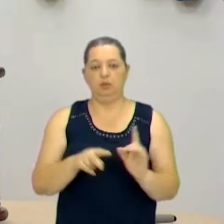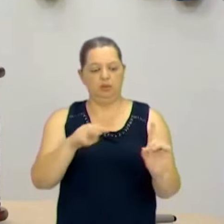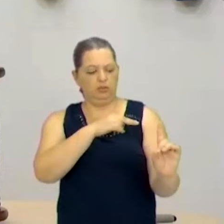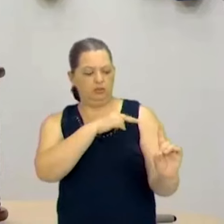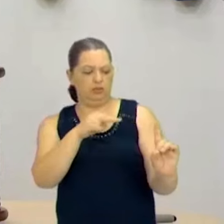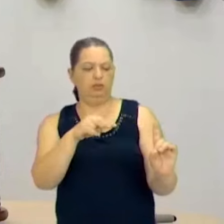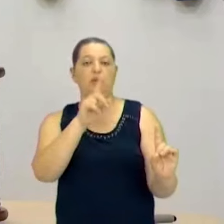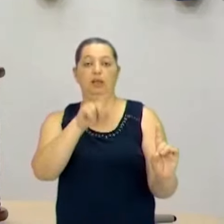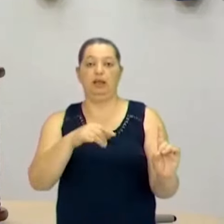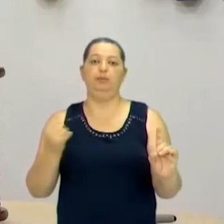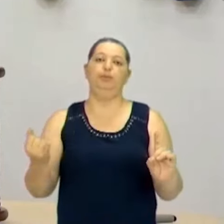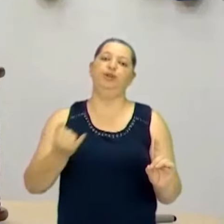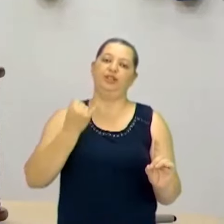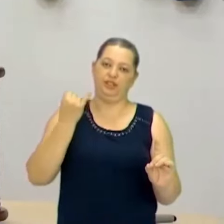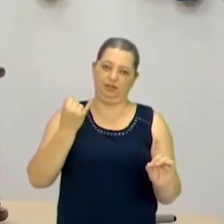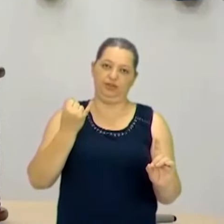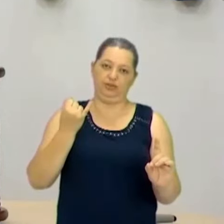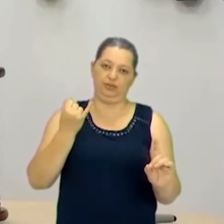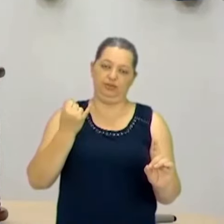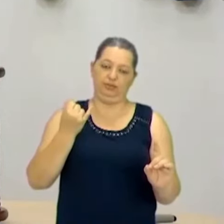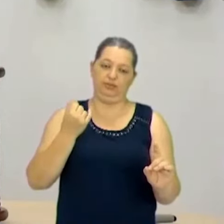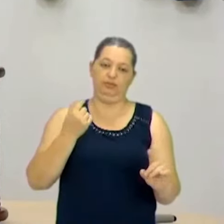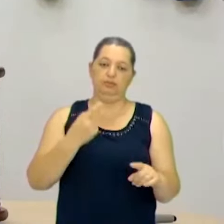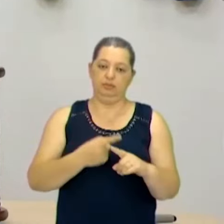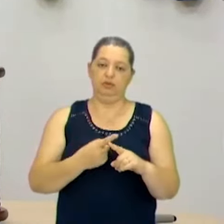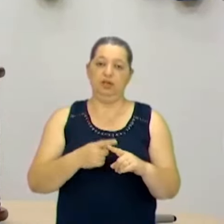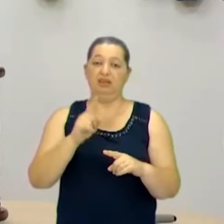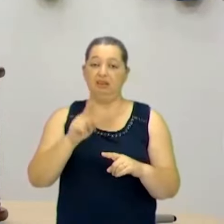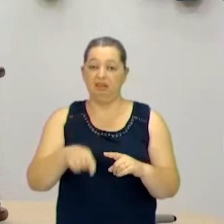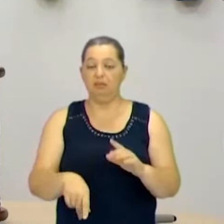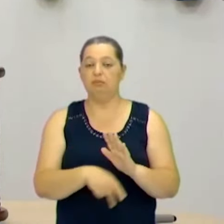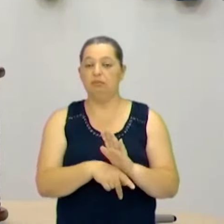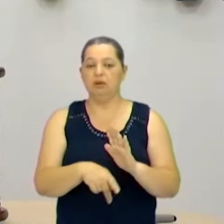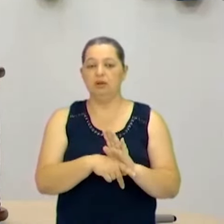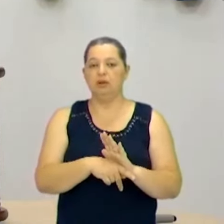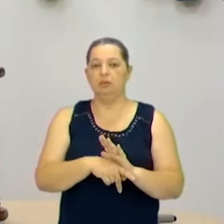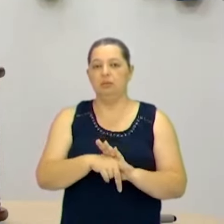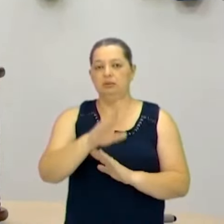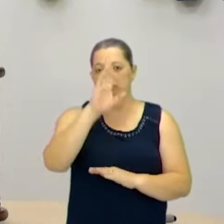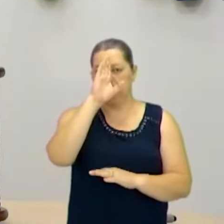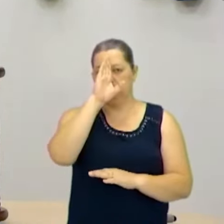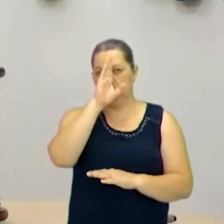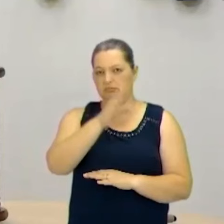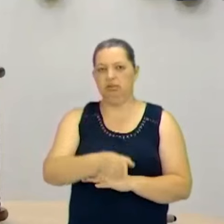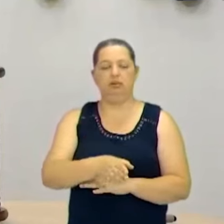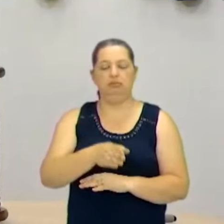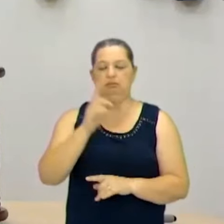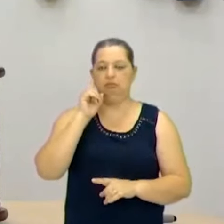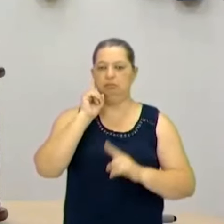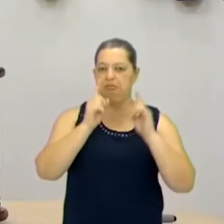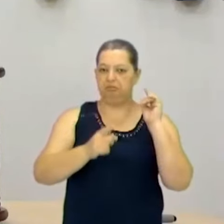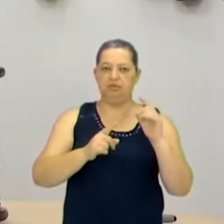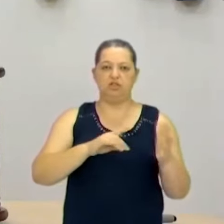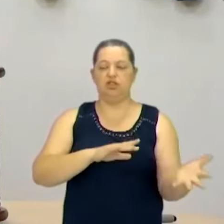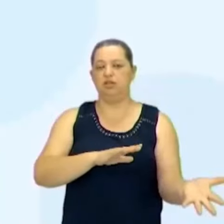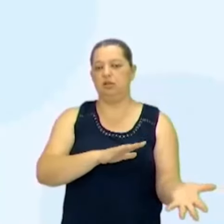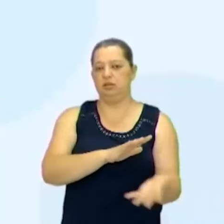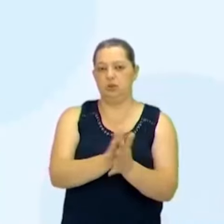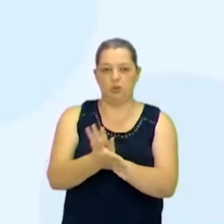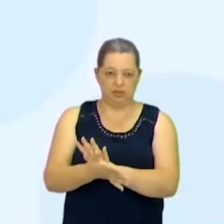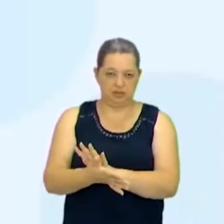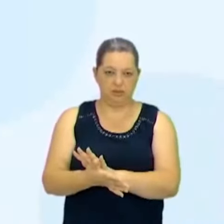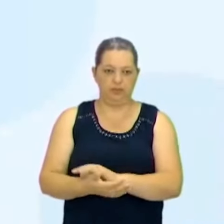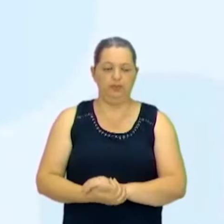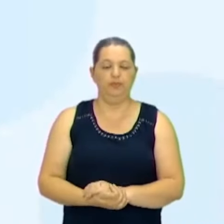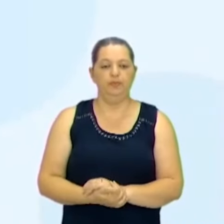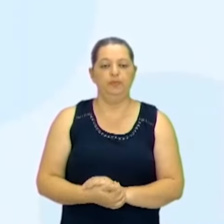ele é importante, porque o seu ponto de vista é fundamentalista, certo? E aí, eu queria trazer para